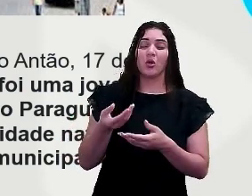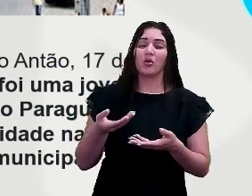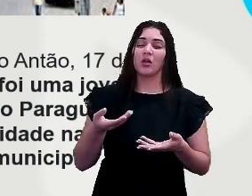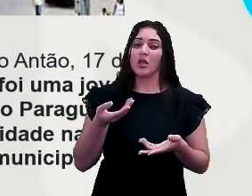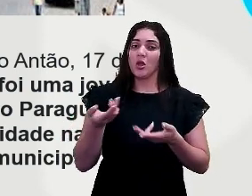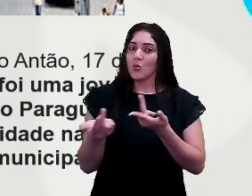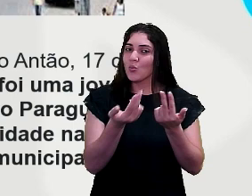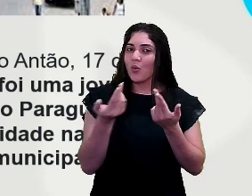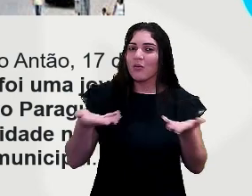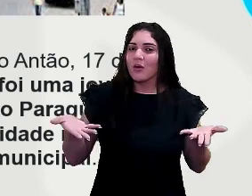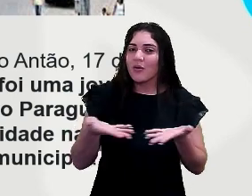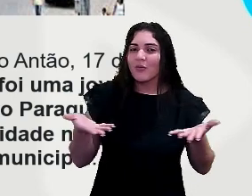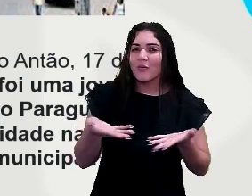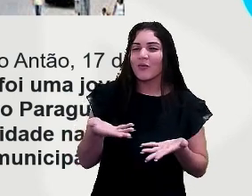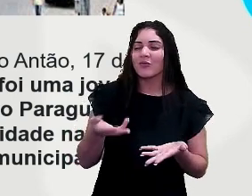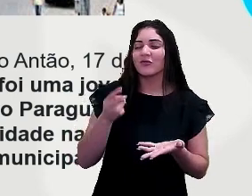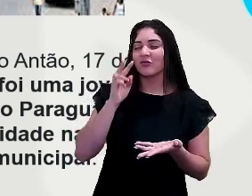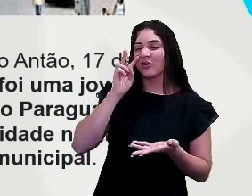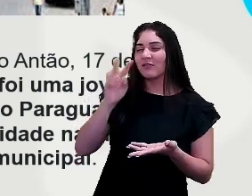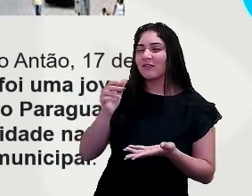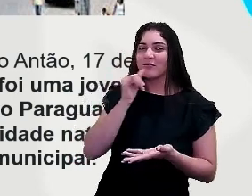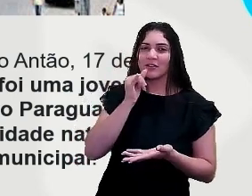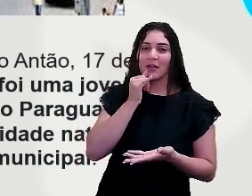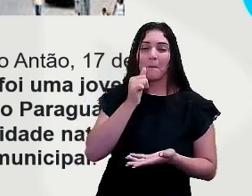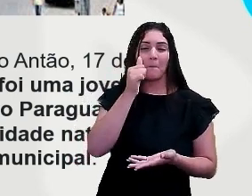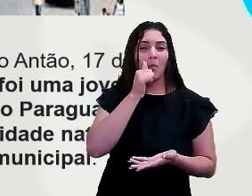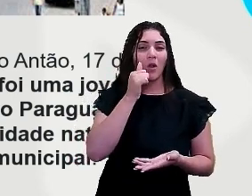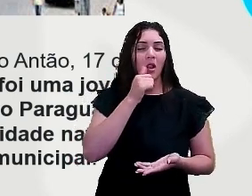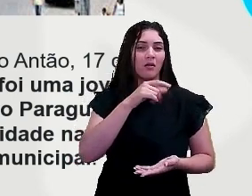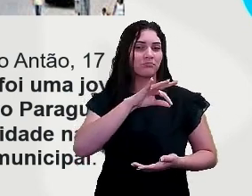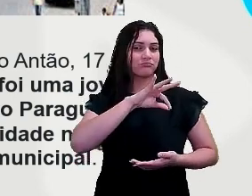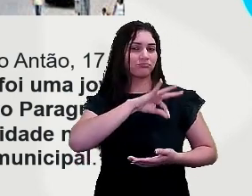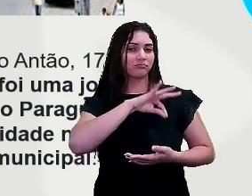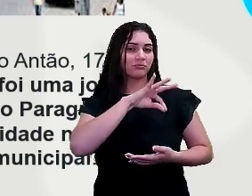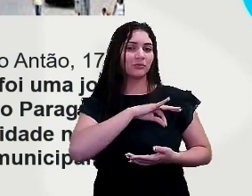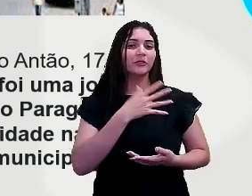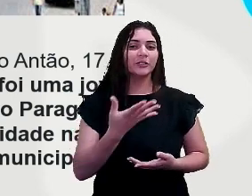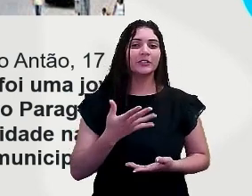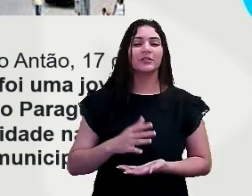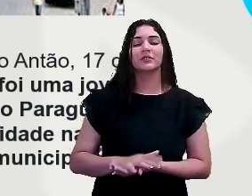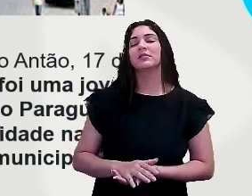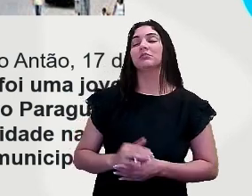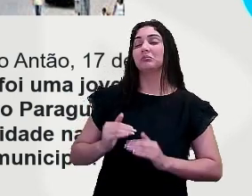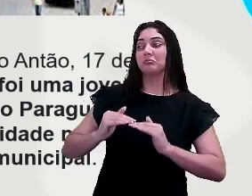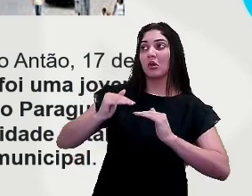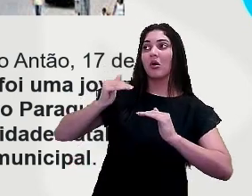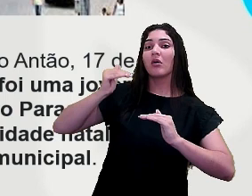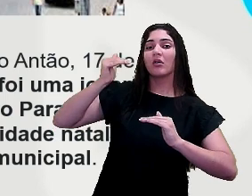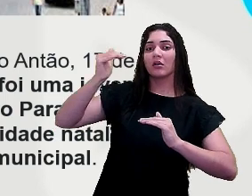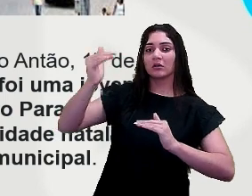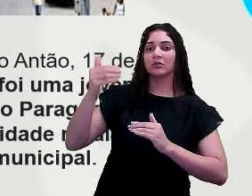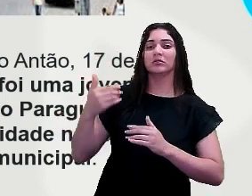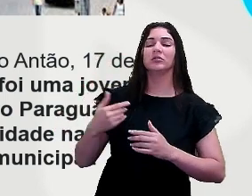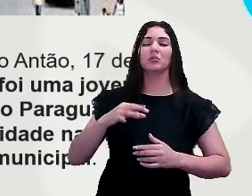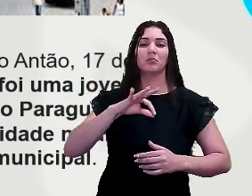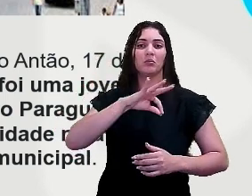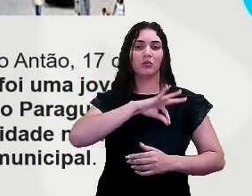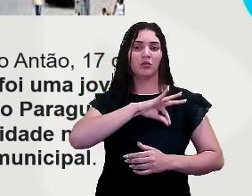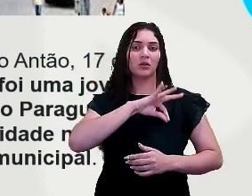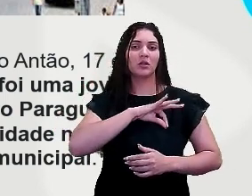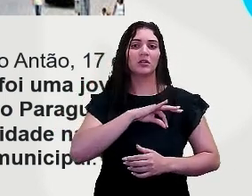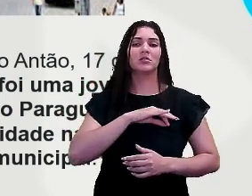de hoje, que a gente vê as mulheres na polícia, né? Em cargos aí bem alto na questão de